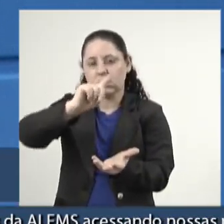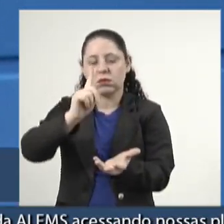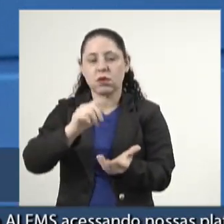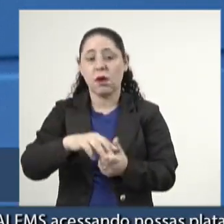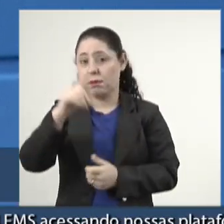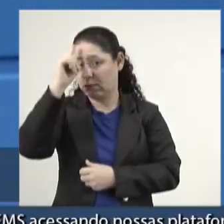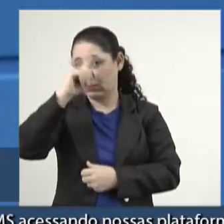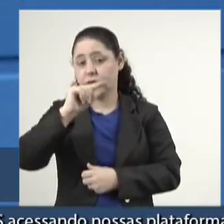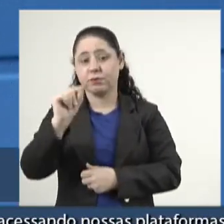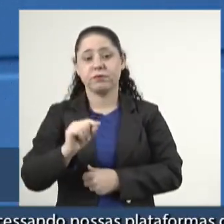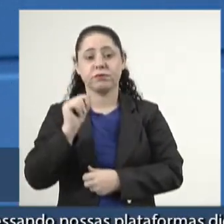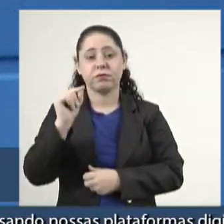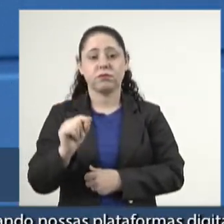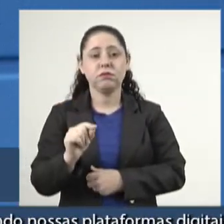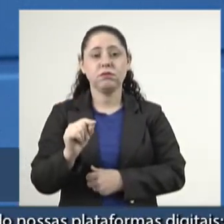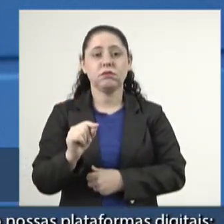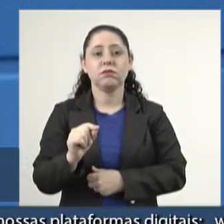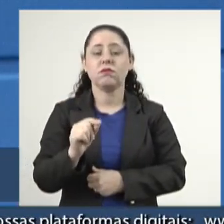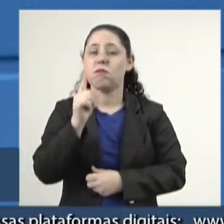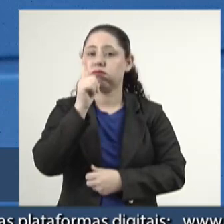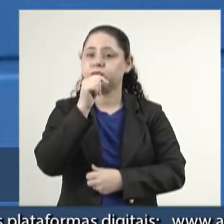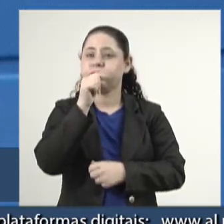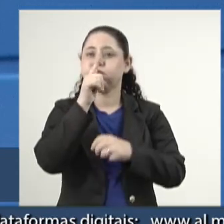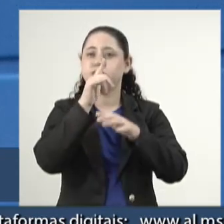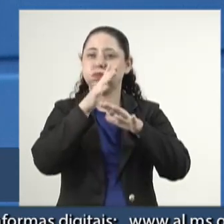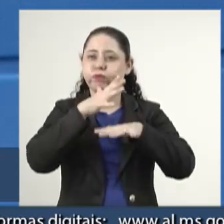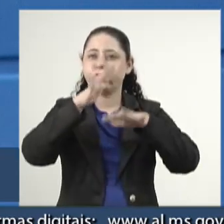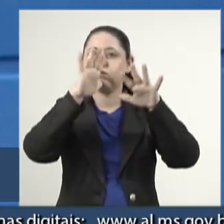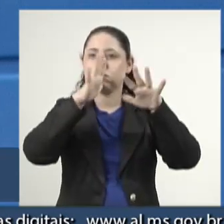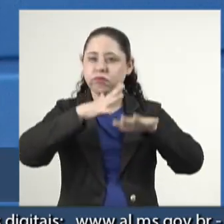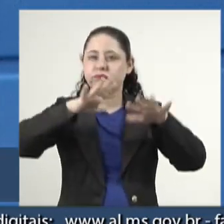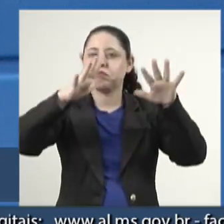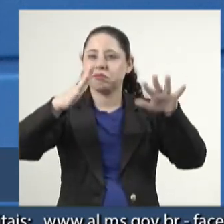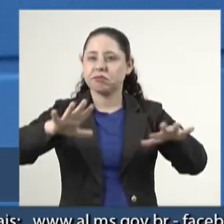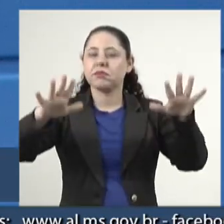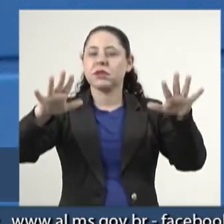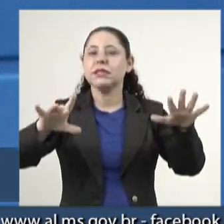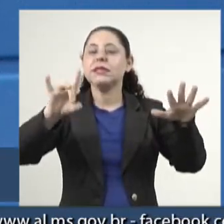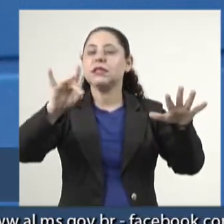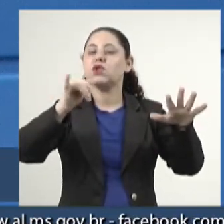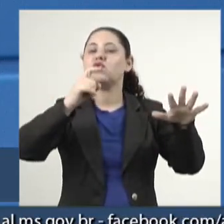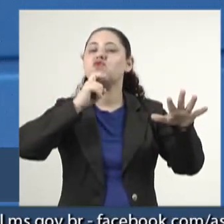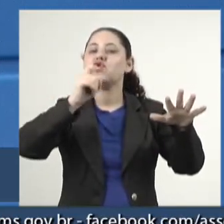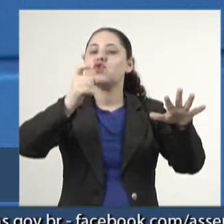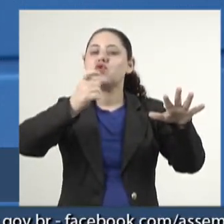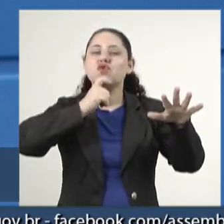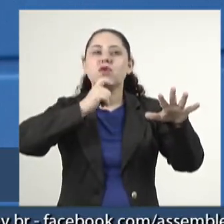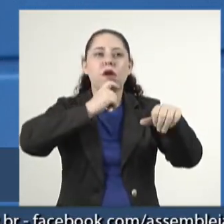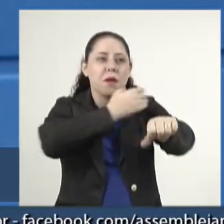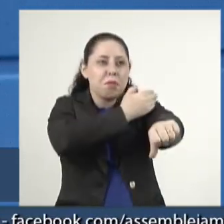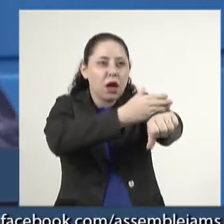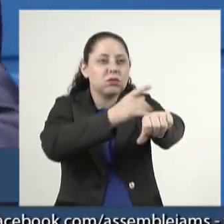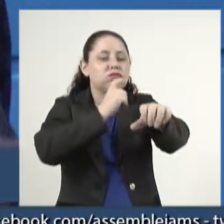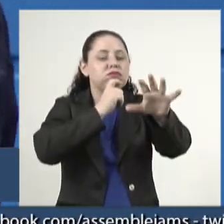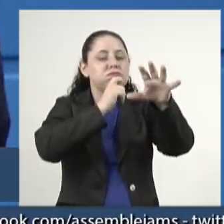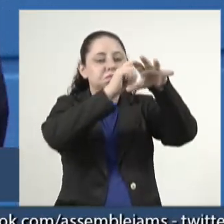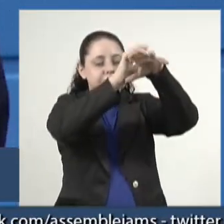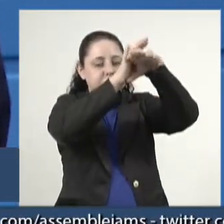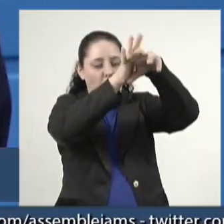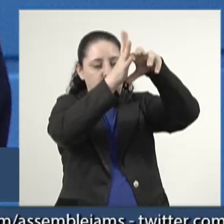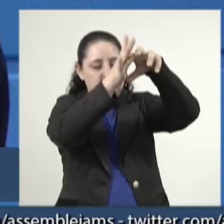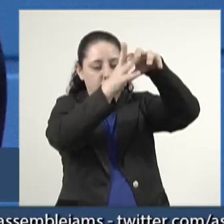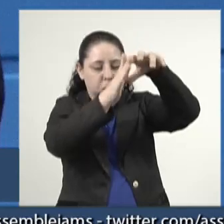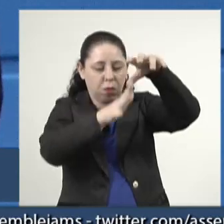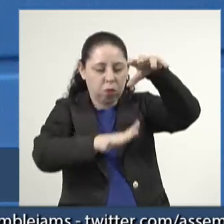Quem manda na atmosfera é o mar. Se a geleira derreter tudo, acaba a Terra